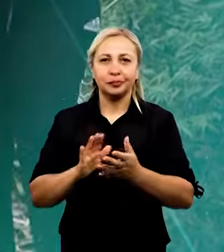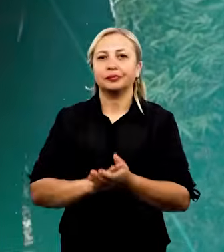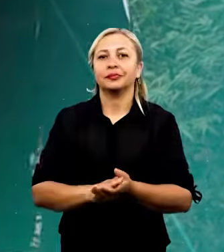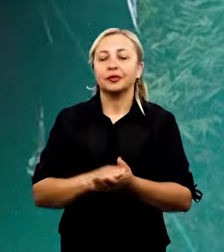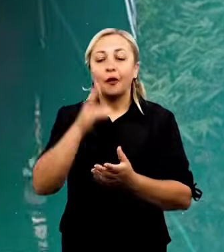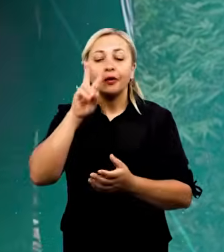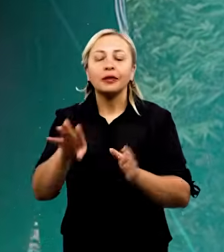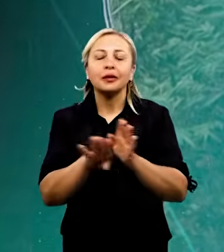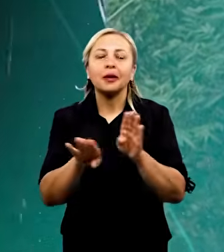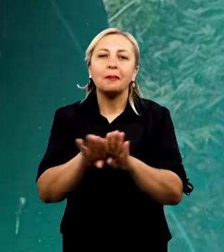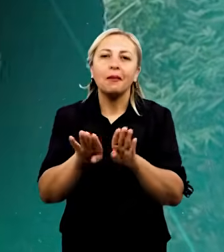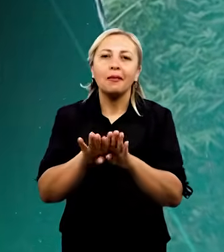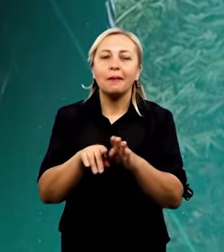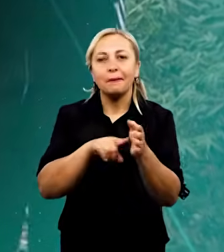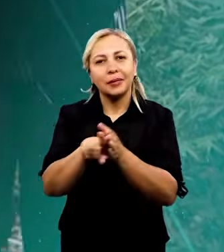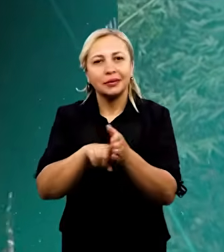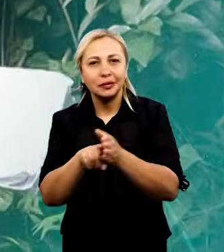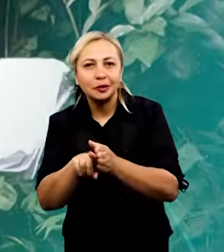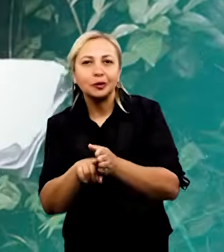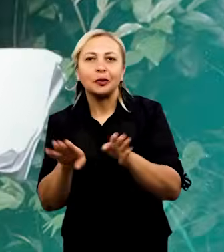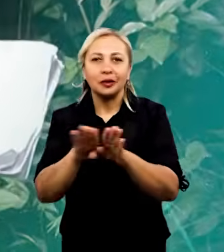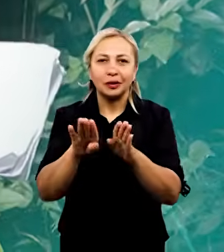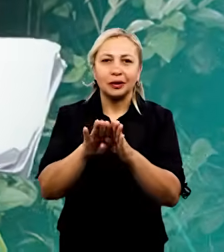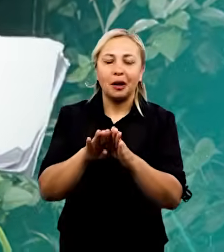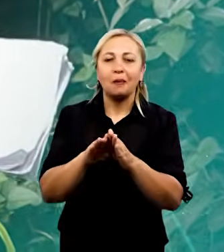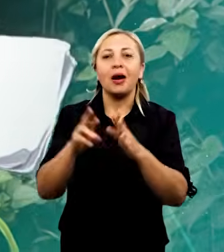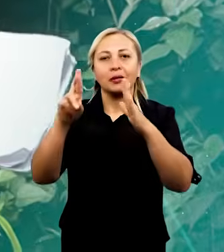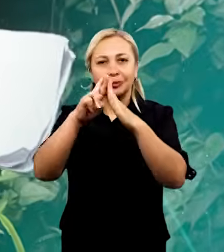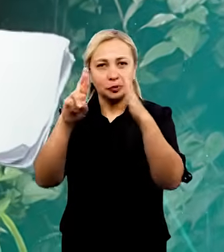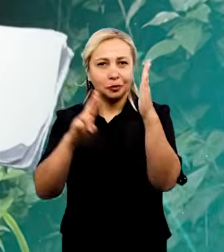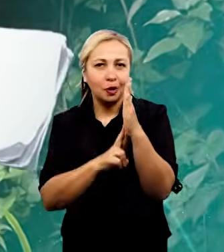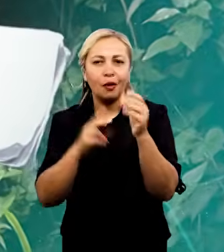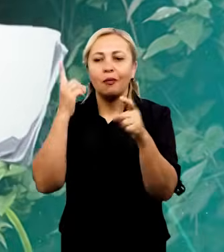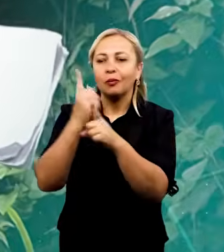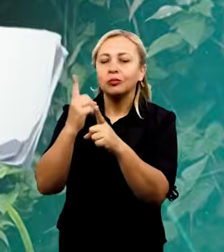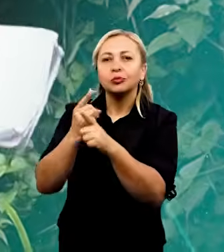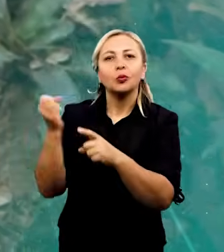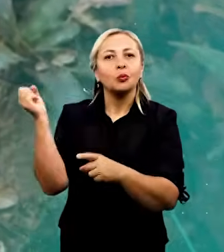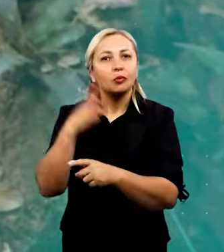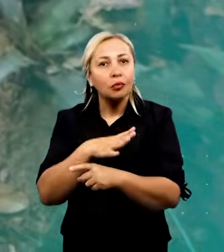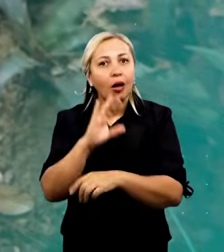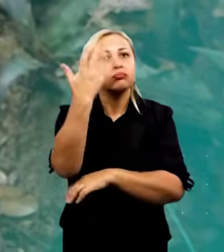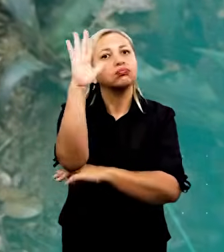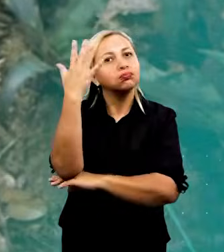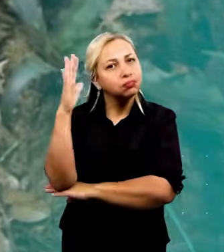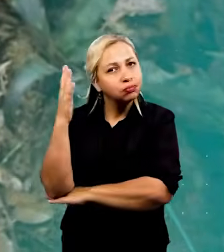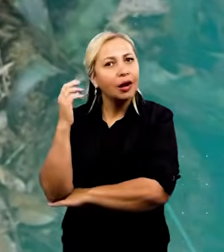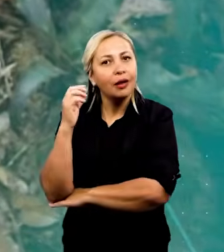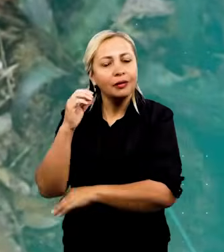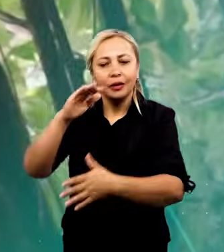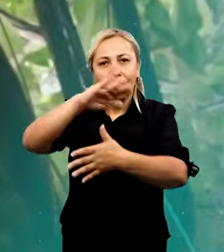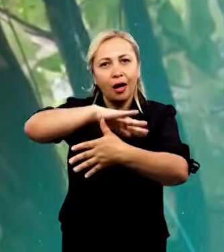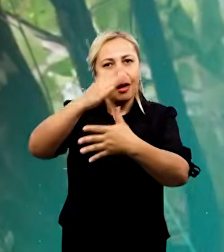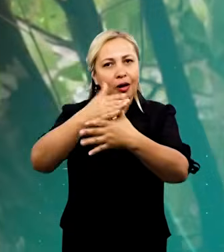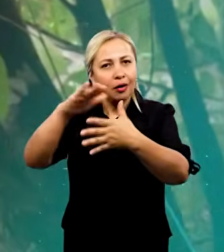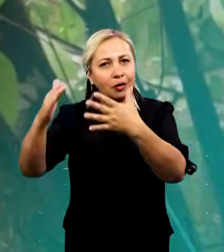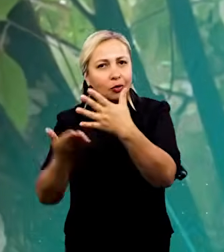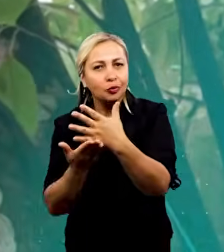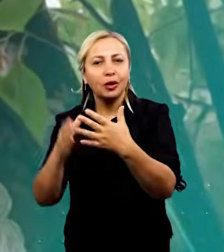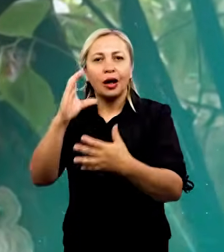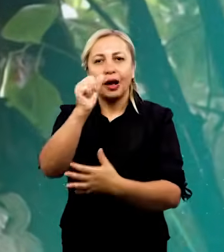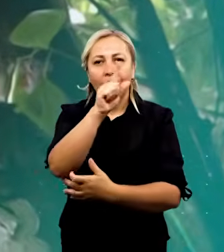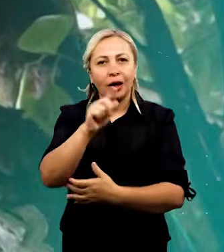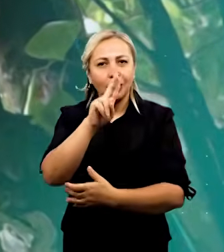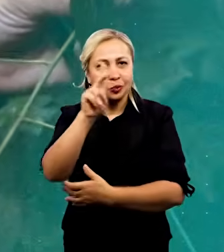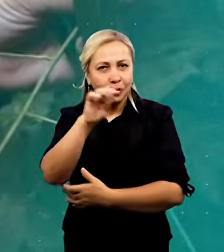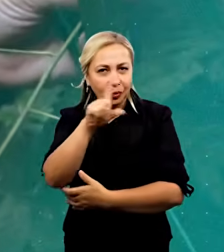também, pesquisadores da Universidade Federal do Recôncavo da Bahia descobriram novas espécies de plantas no Parque Florestal Mata